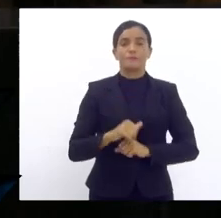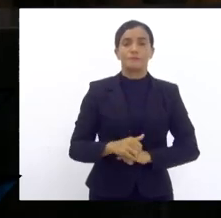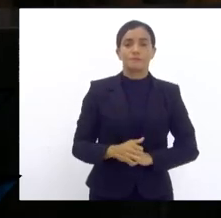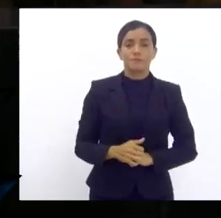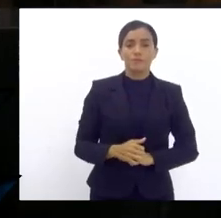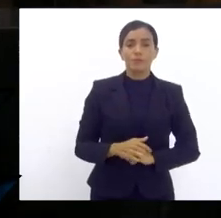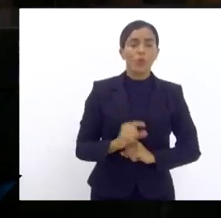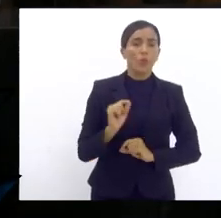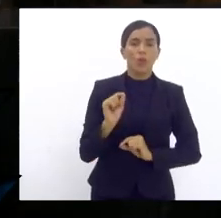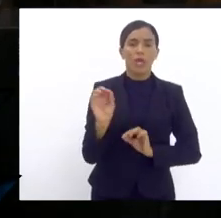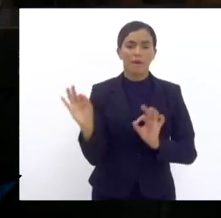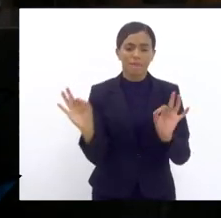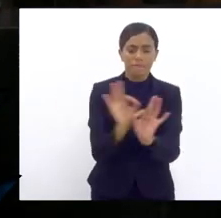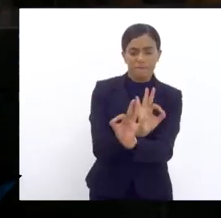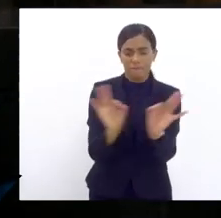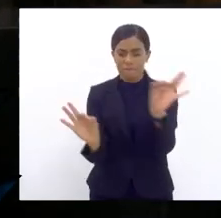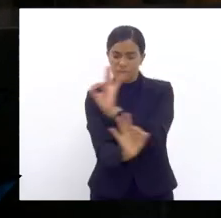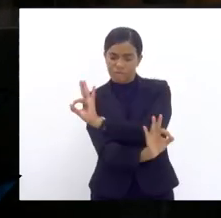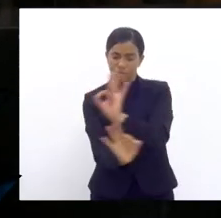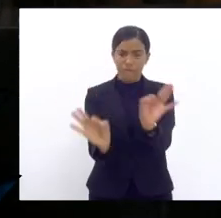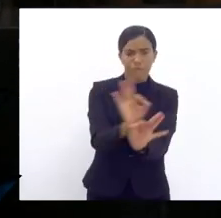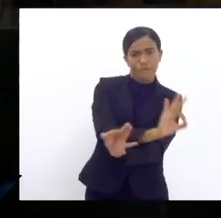que mexeu fortemente